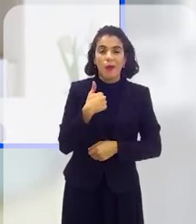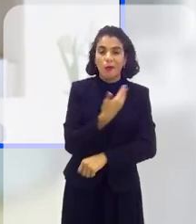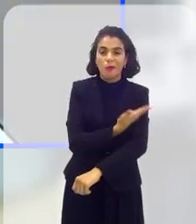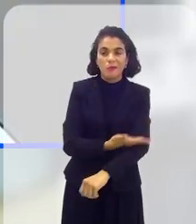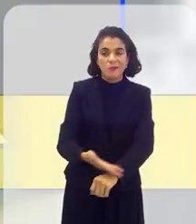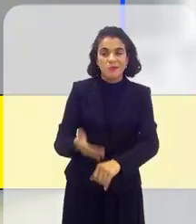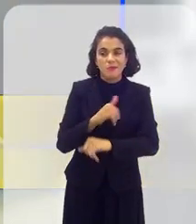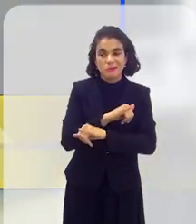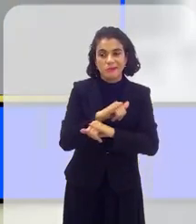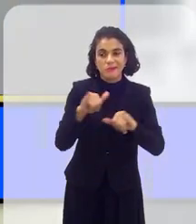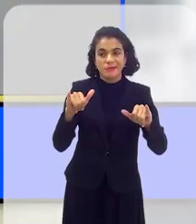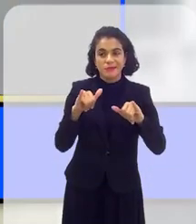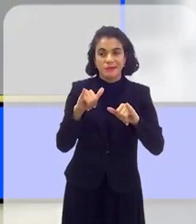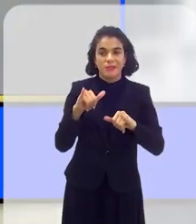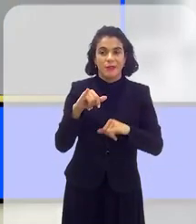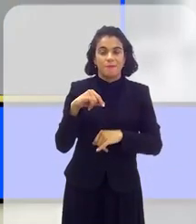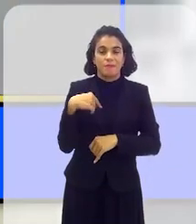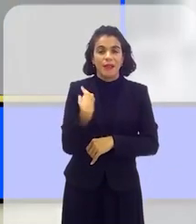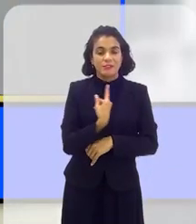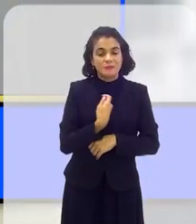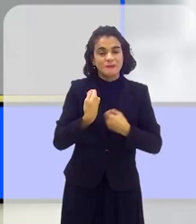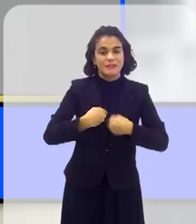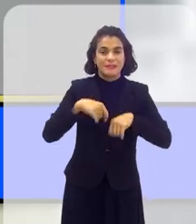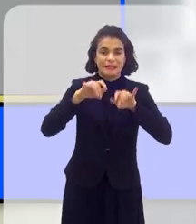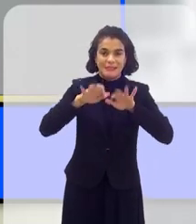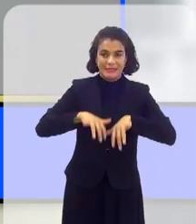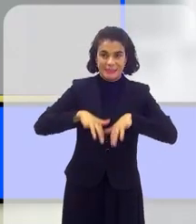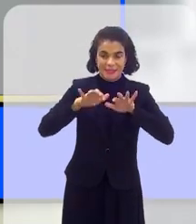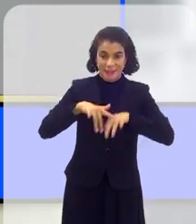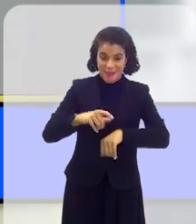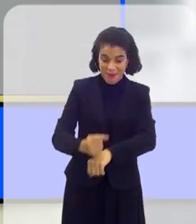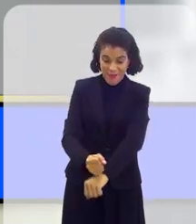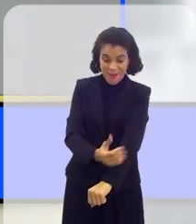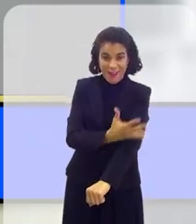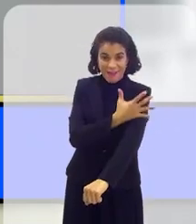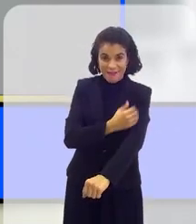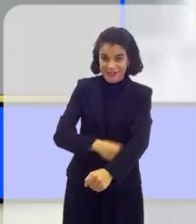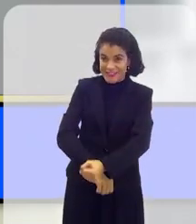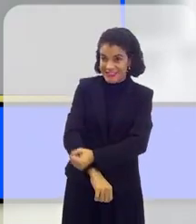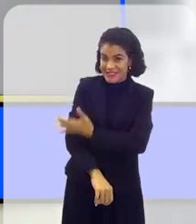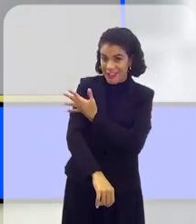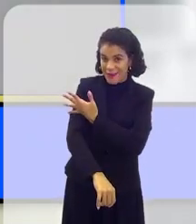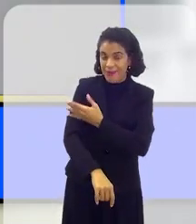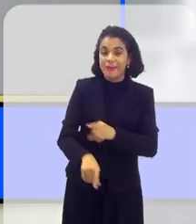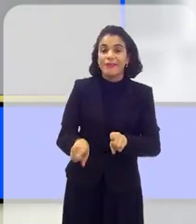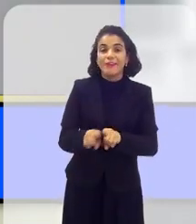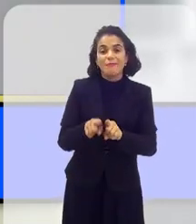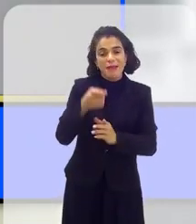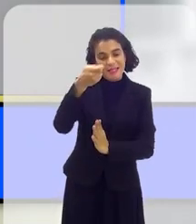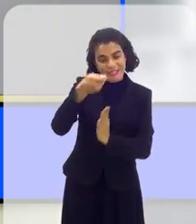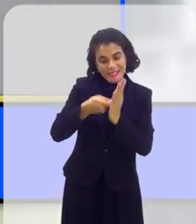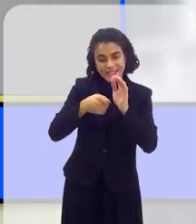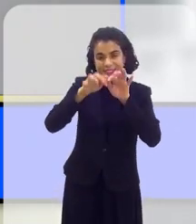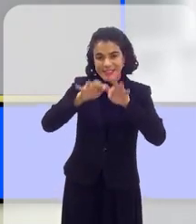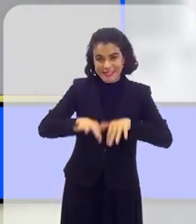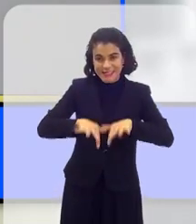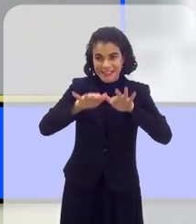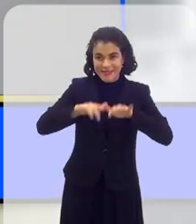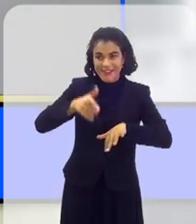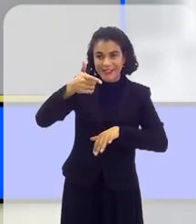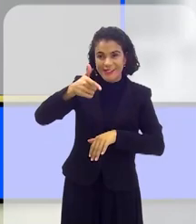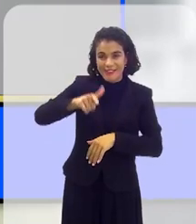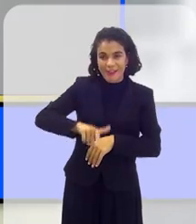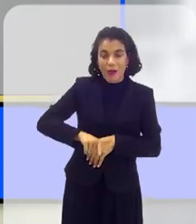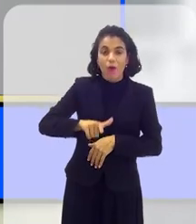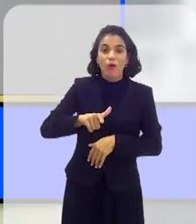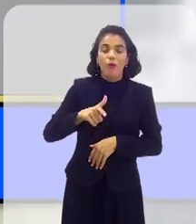assistindo. Eu costumo dizer que a gente deve escrever com emoção e